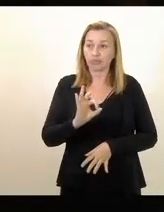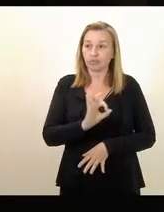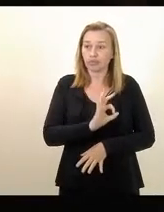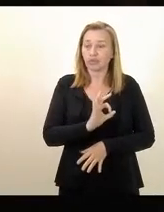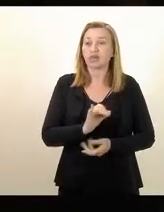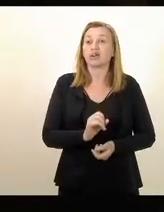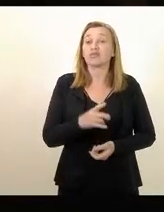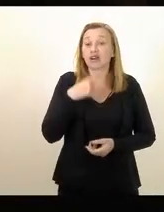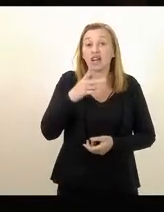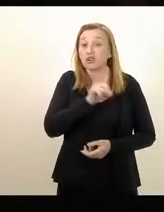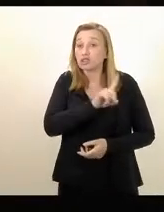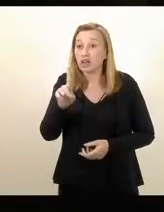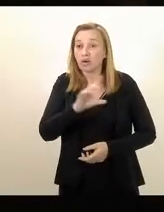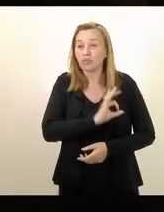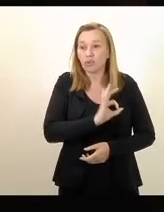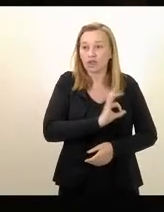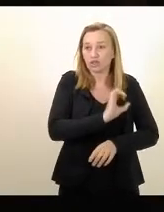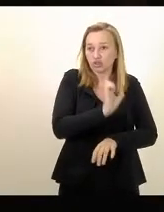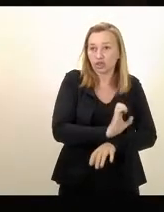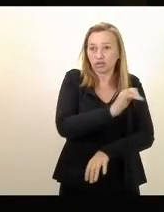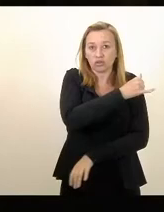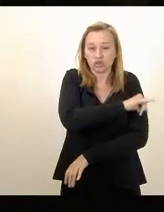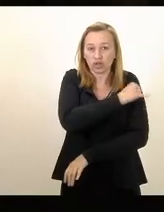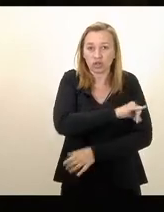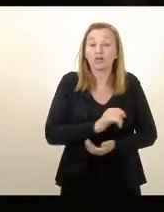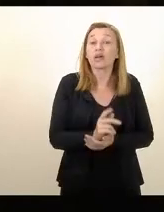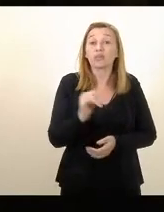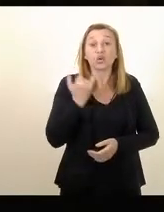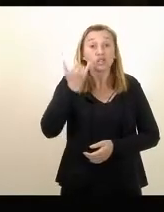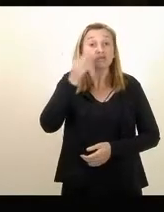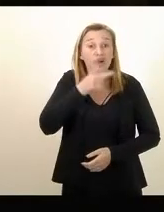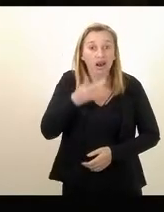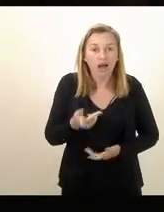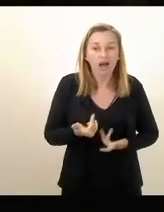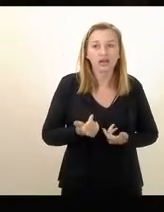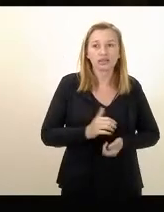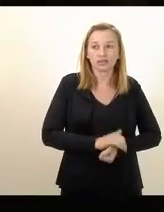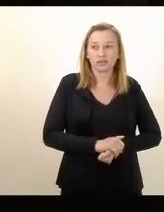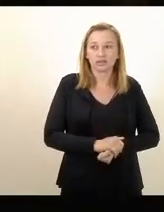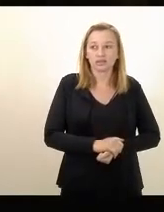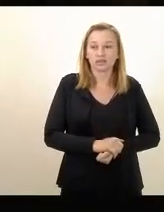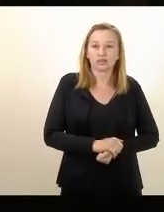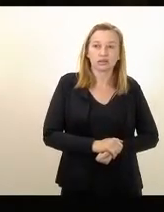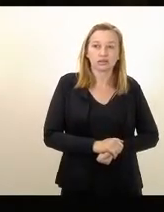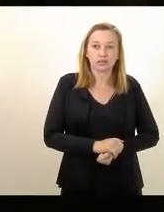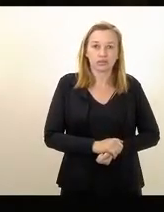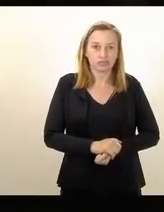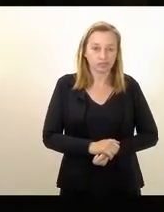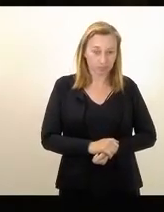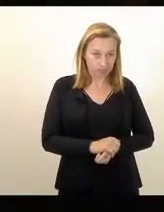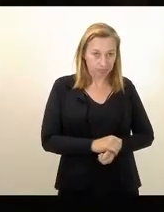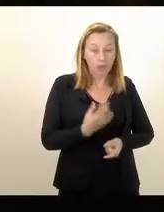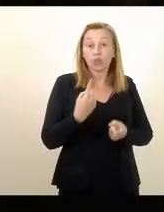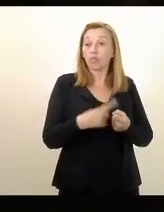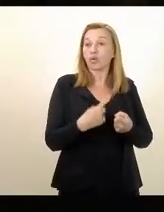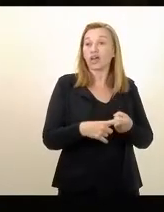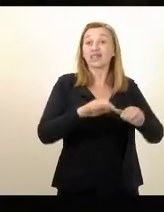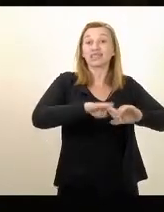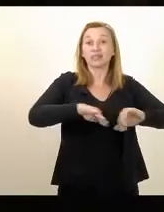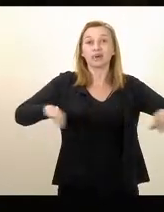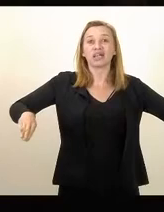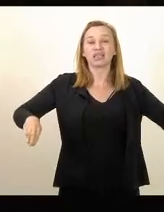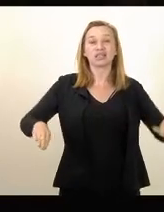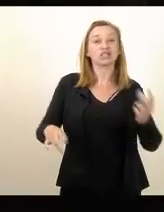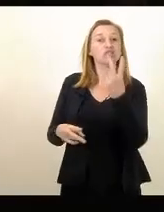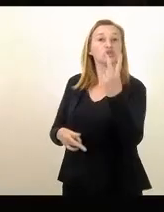e aí também é importante dizer que há uma falácia sobre isso porque a separação das